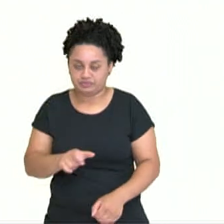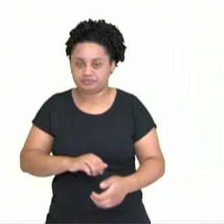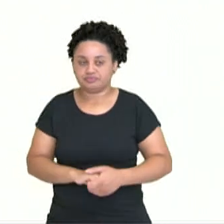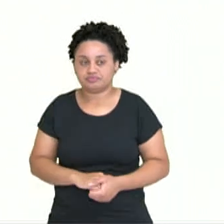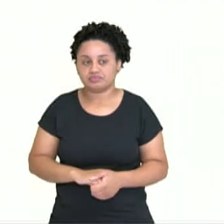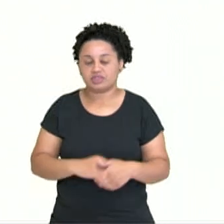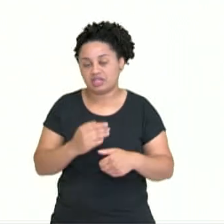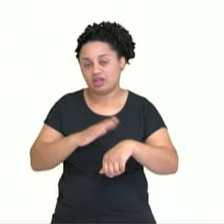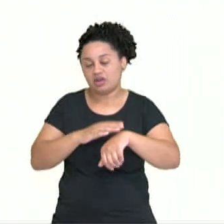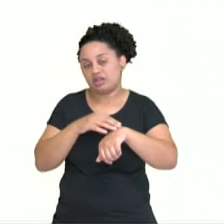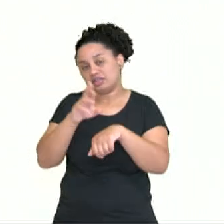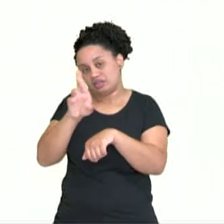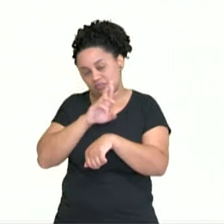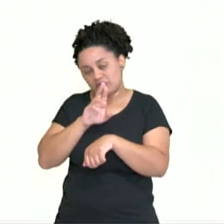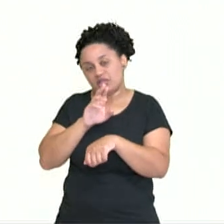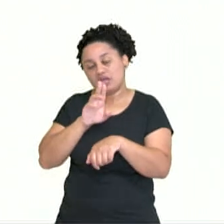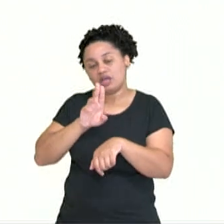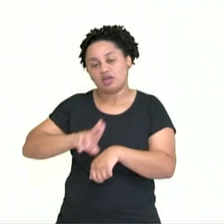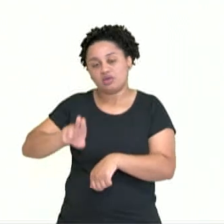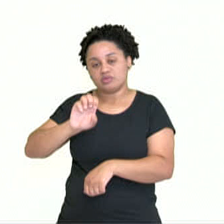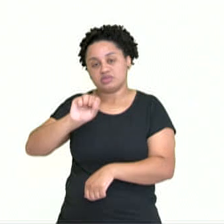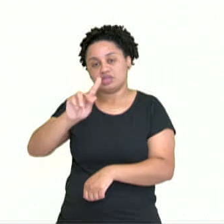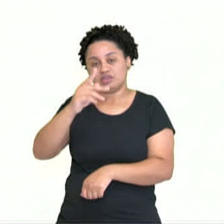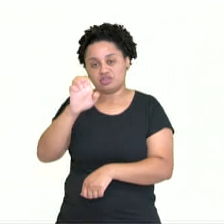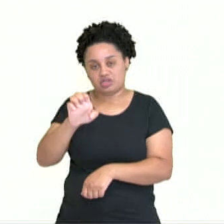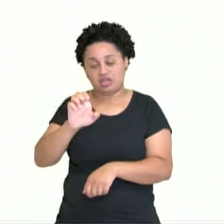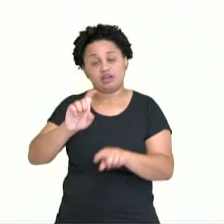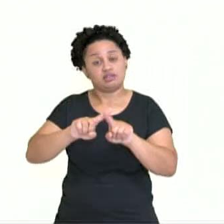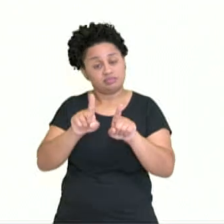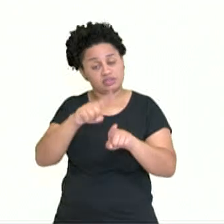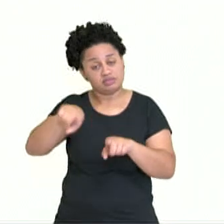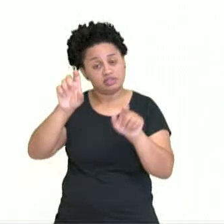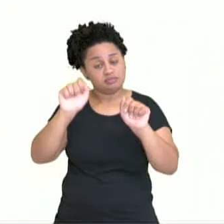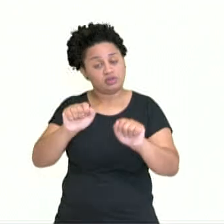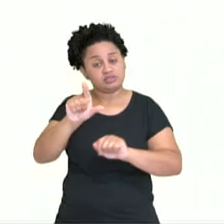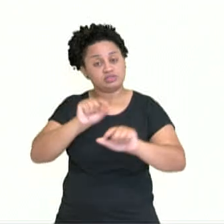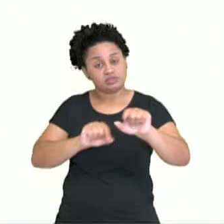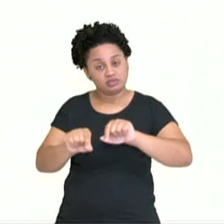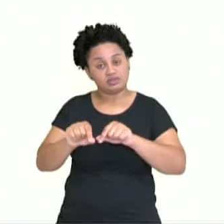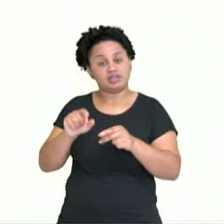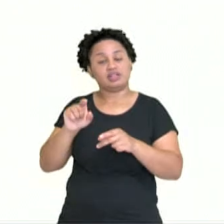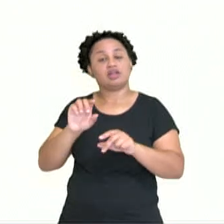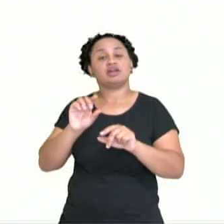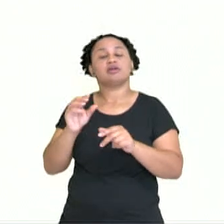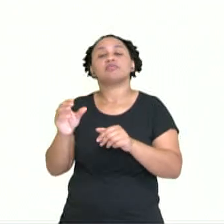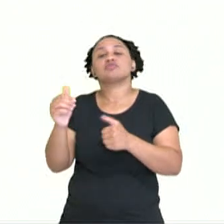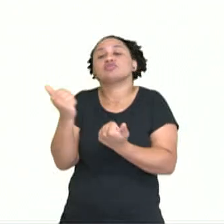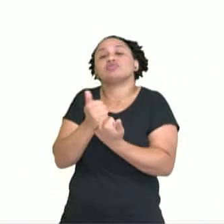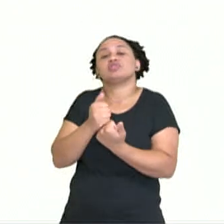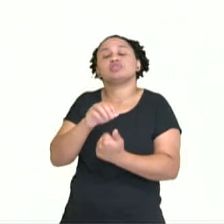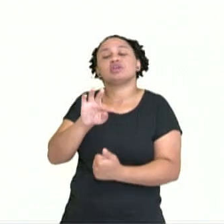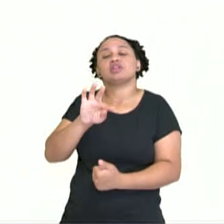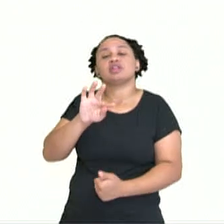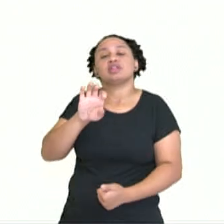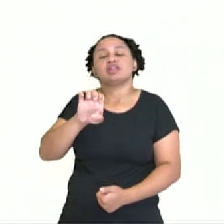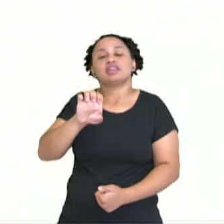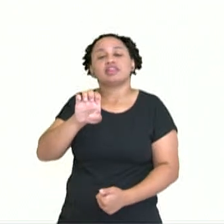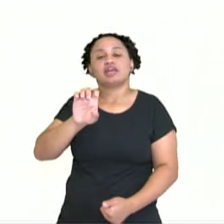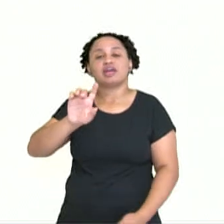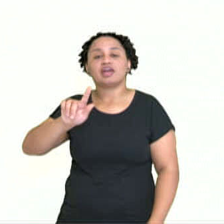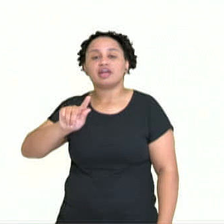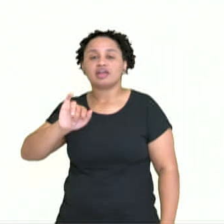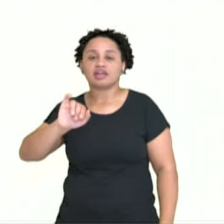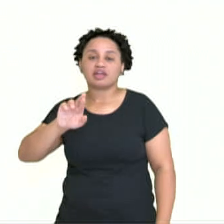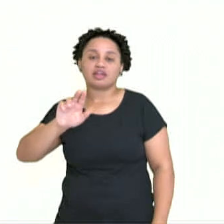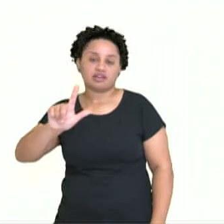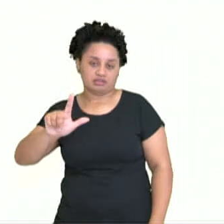usei o pronome she, mas se você quisesse, você também poderia ter colocado the girl, a menina, né? O pronome substitui o nome só